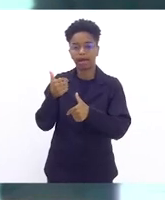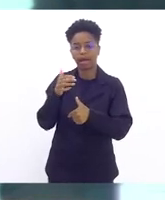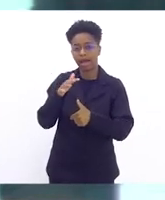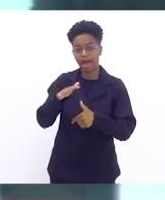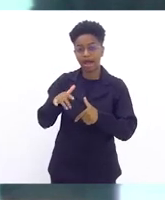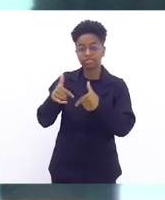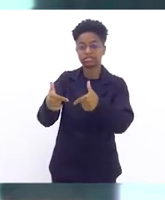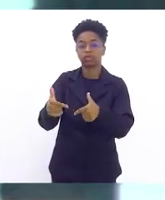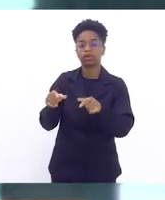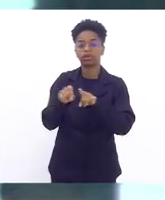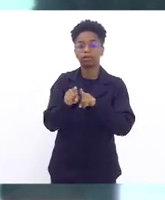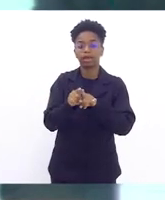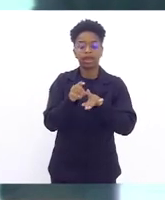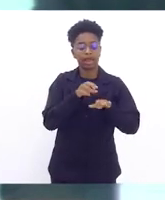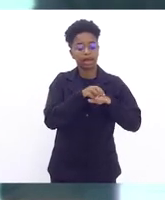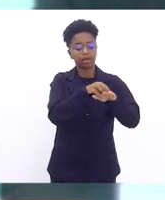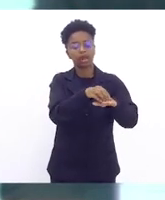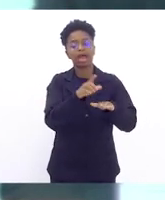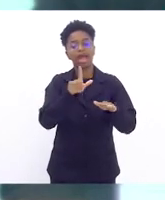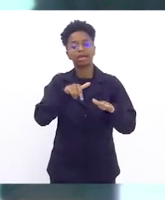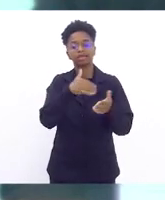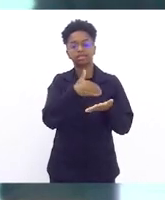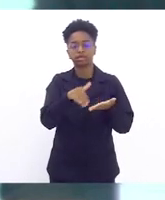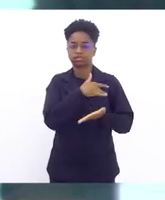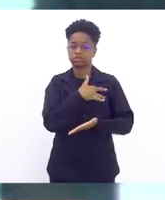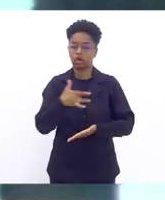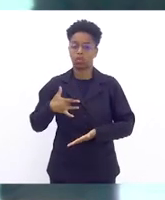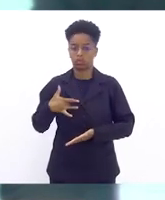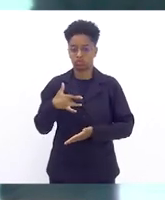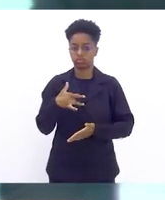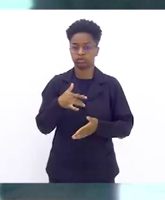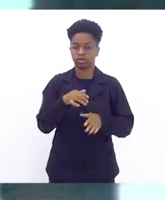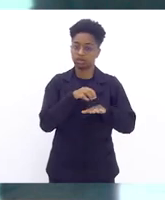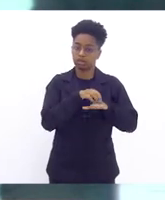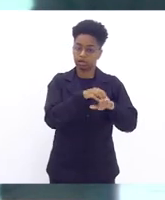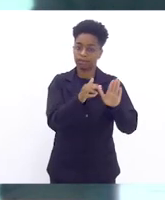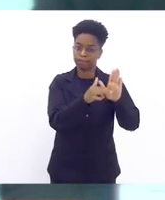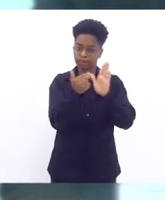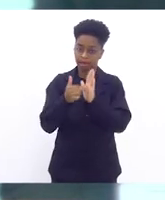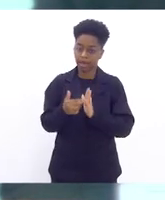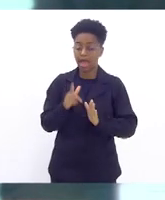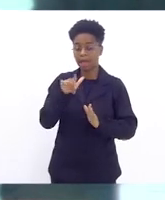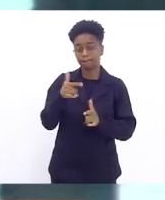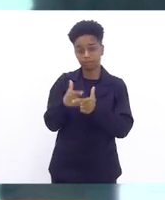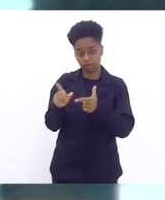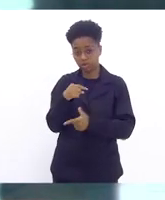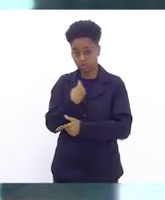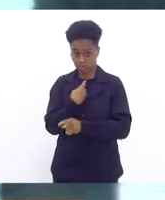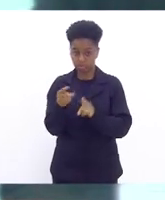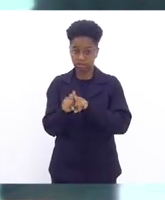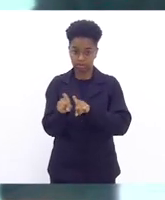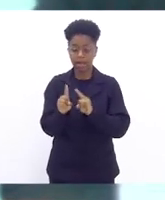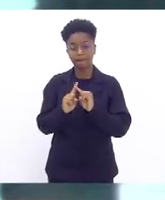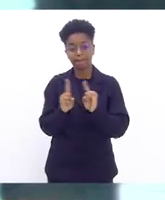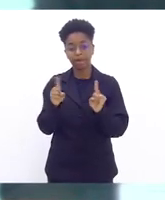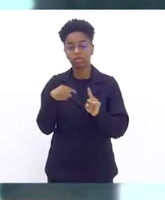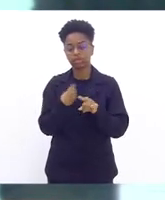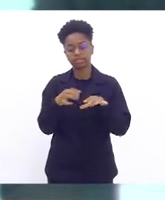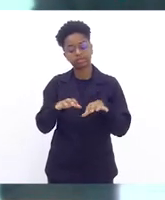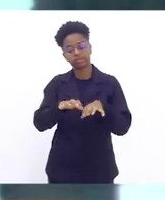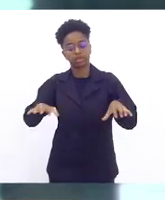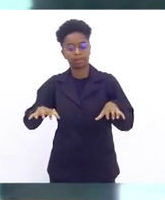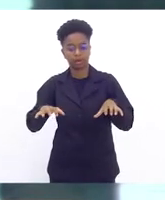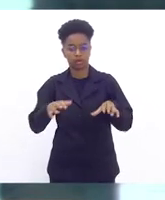deixar o Castra móvel com a secretaria de saúde que apesar de ser um problema também para a gente a gente separou bem